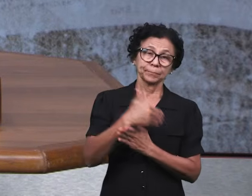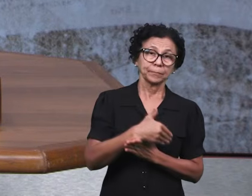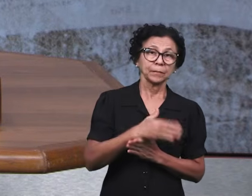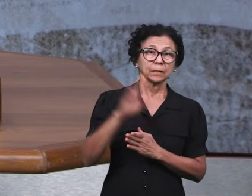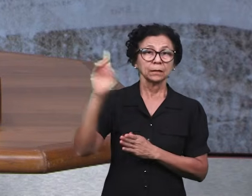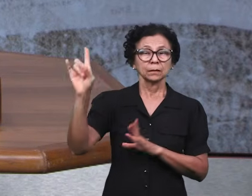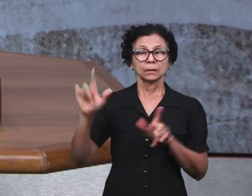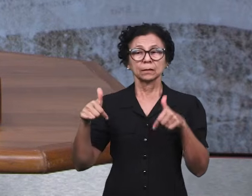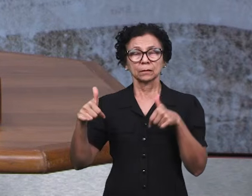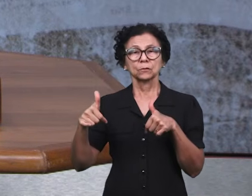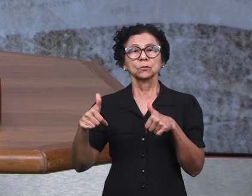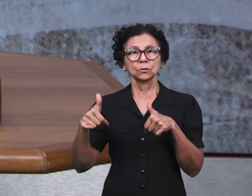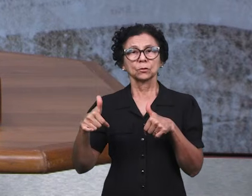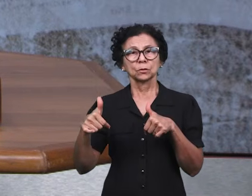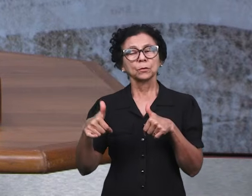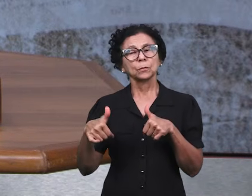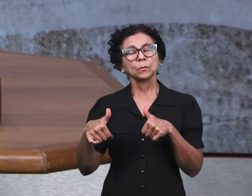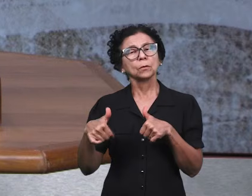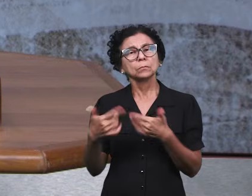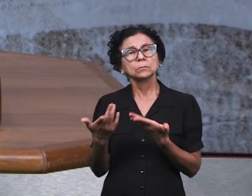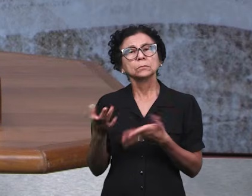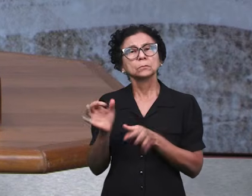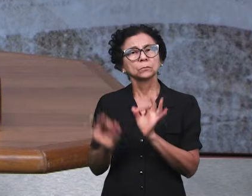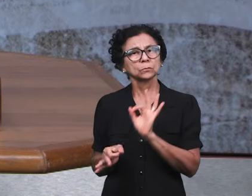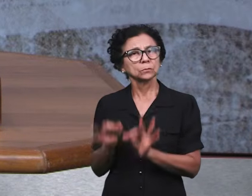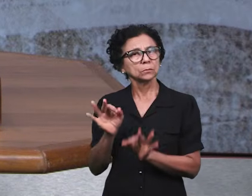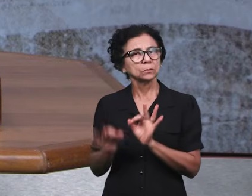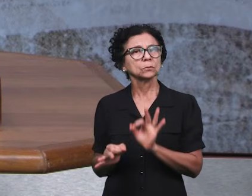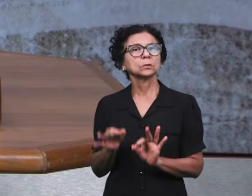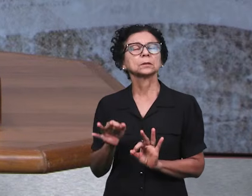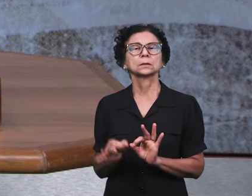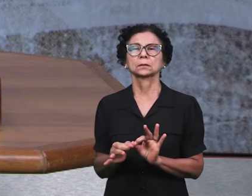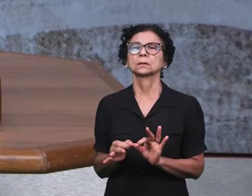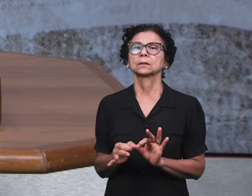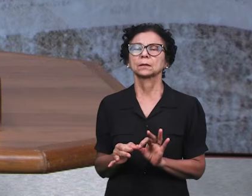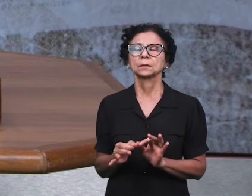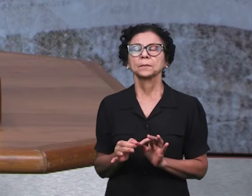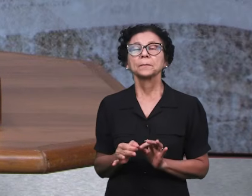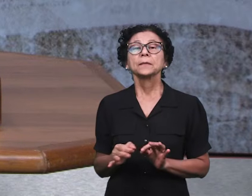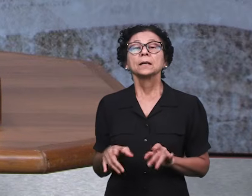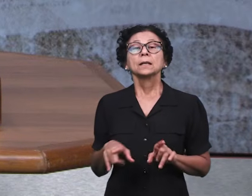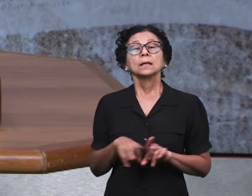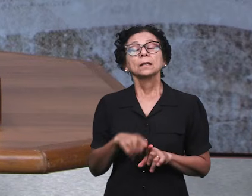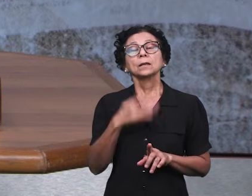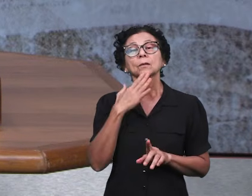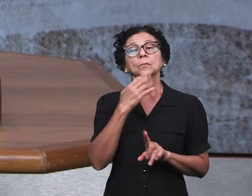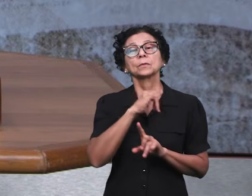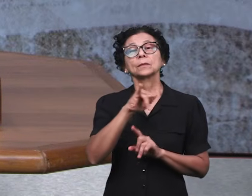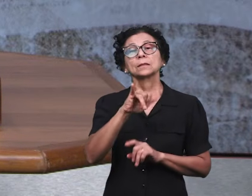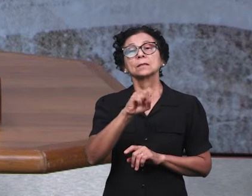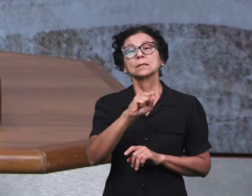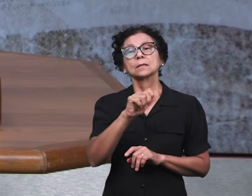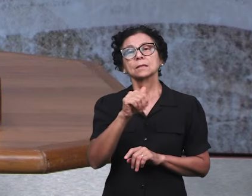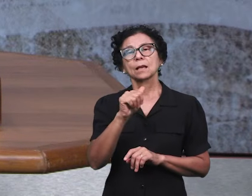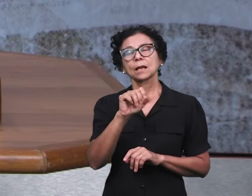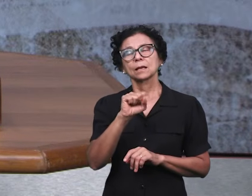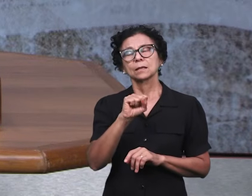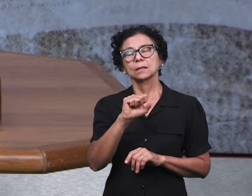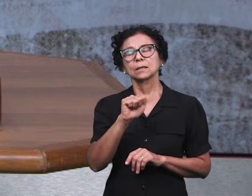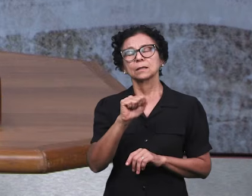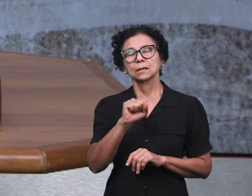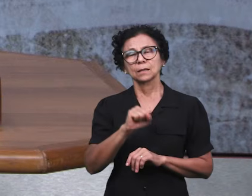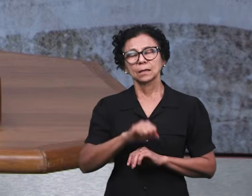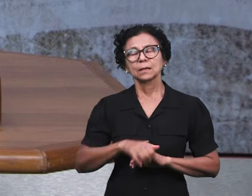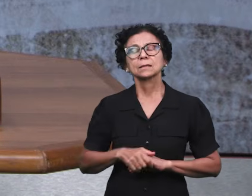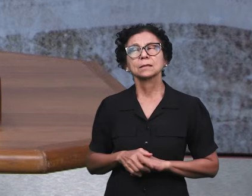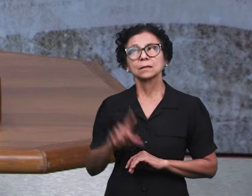ali sendo aplicada, ao seu povo. E Isaías foi o profeta que naquela época o